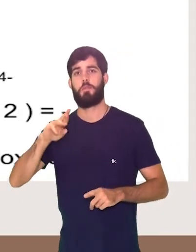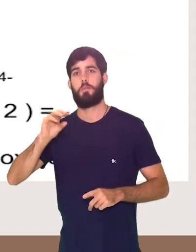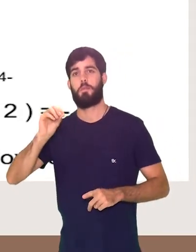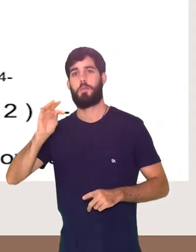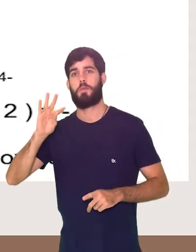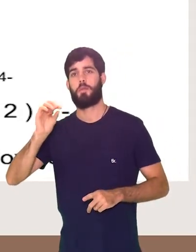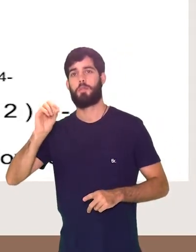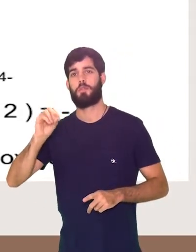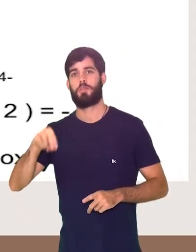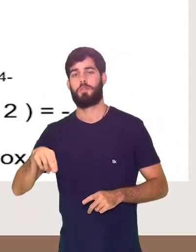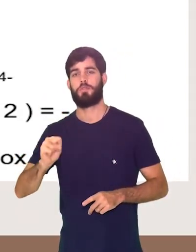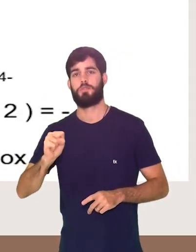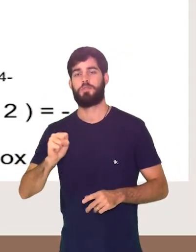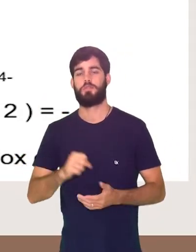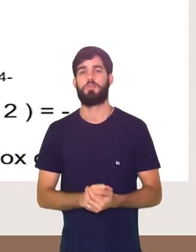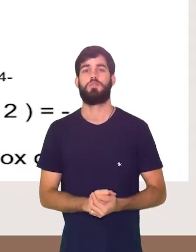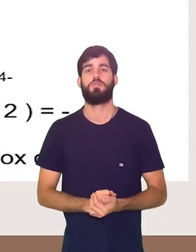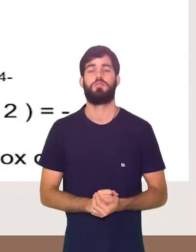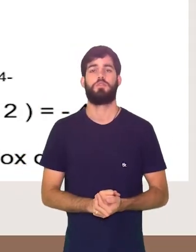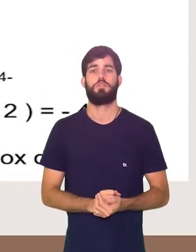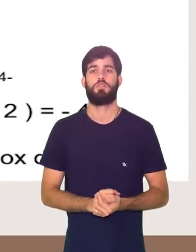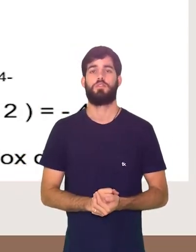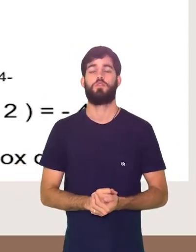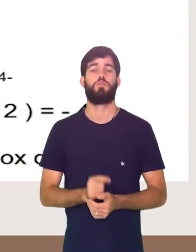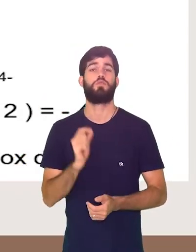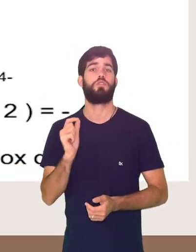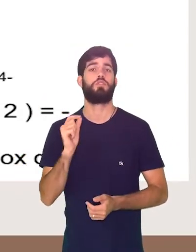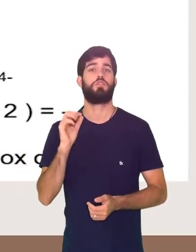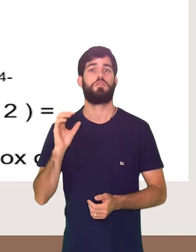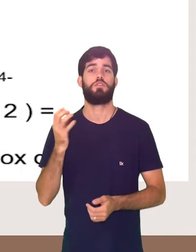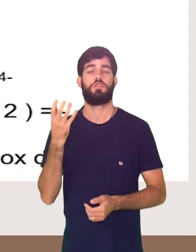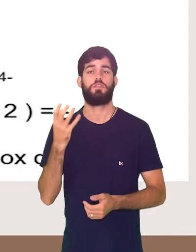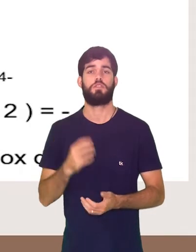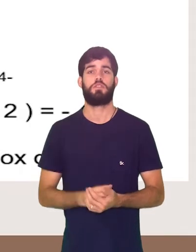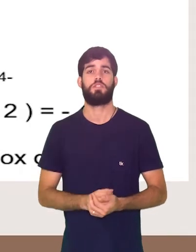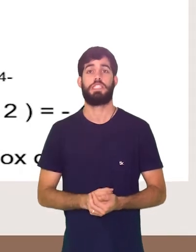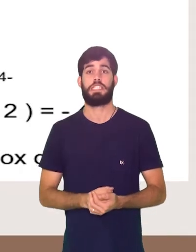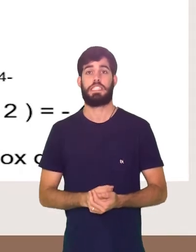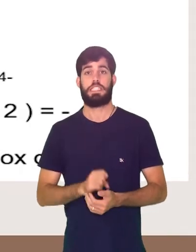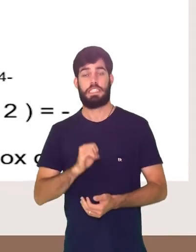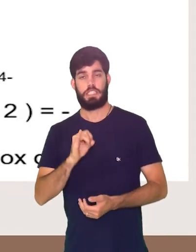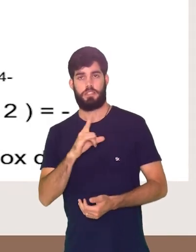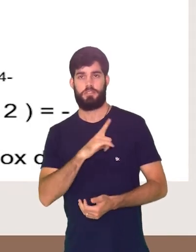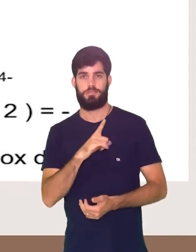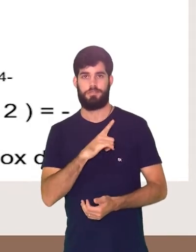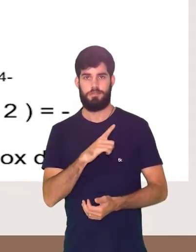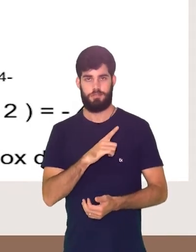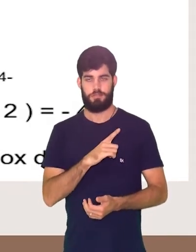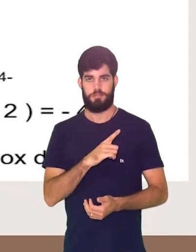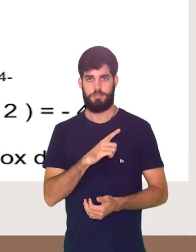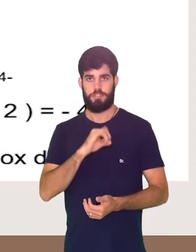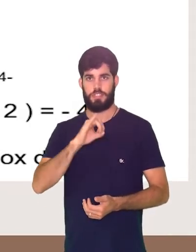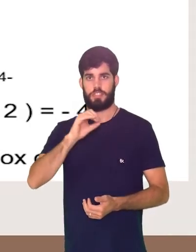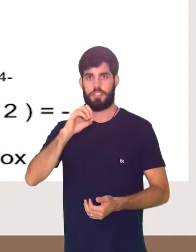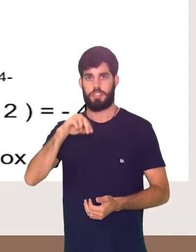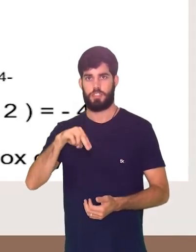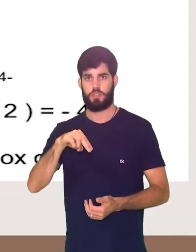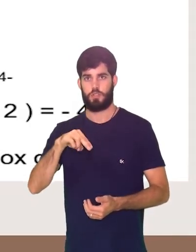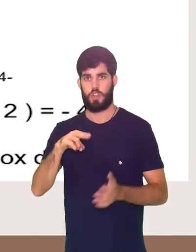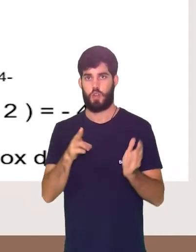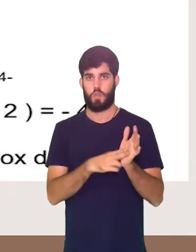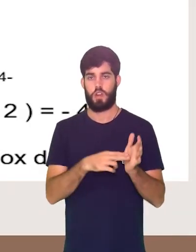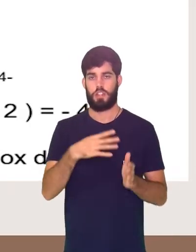gente chama a seguinte regra. Quando temos um íon, você não deve igualar a